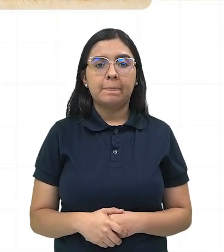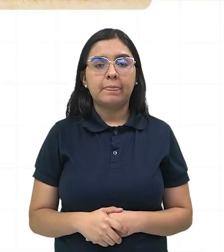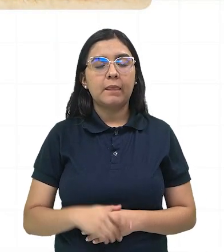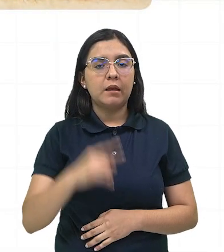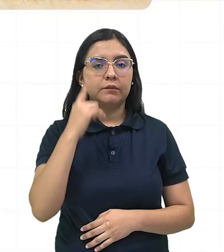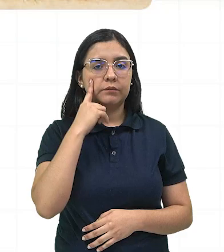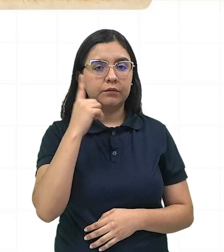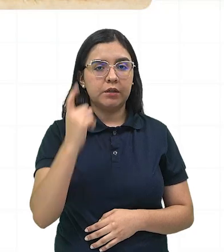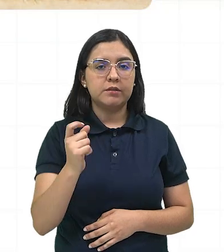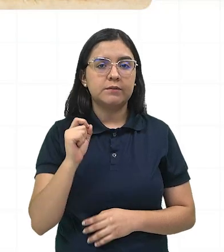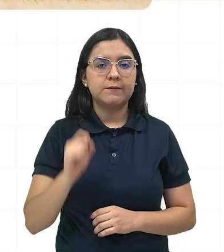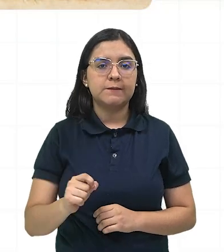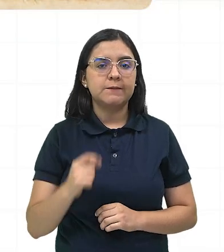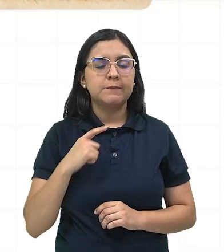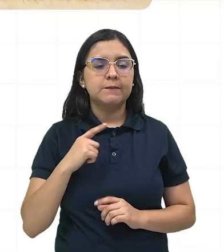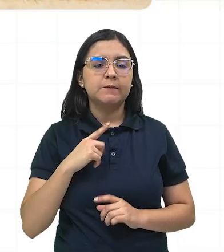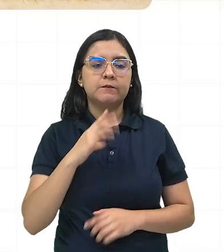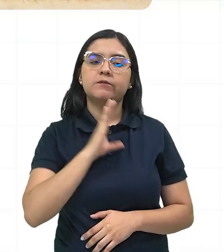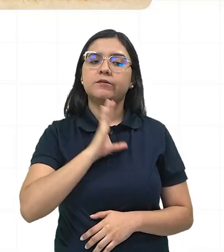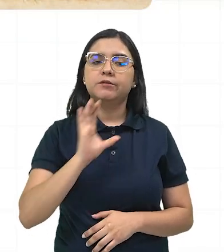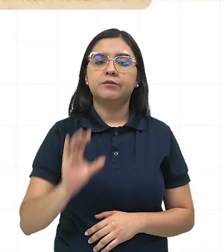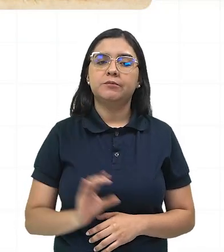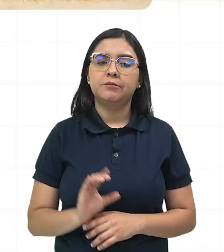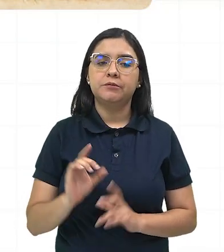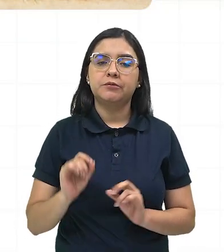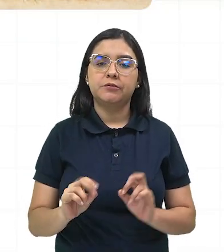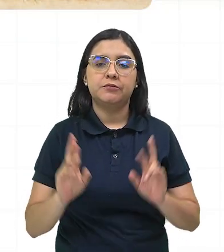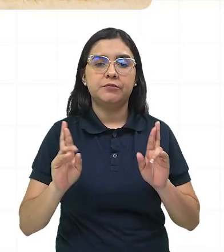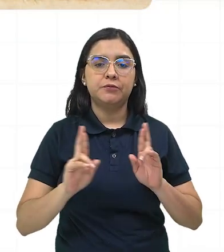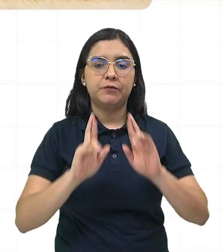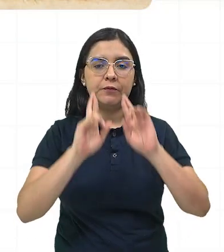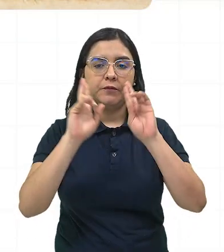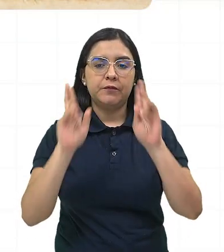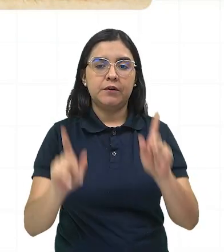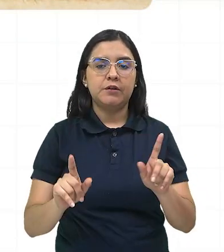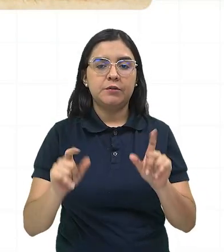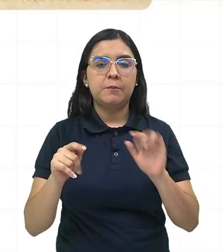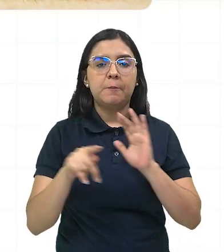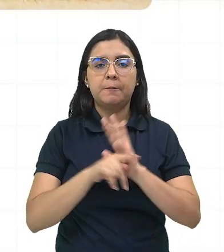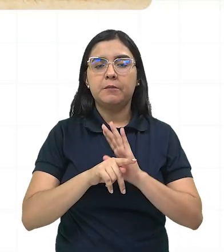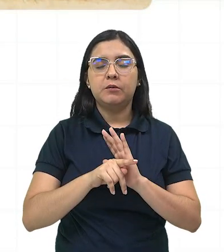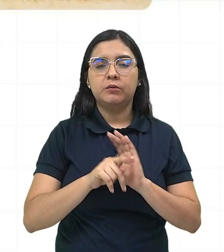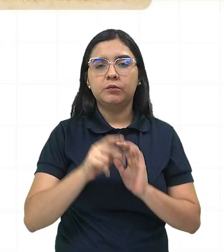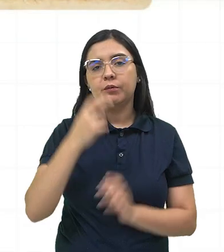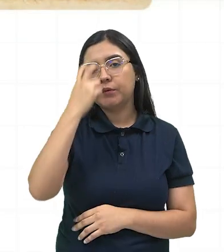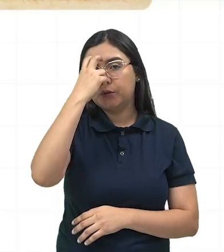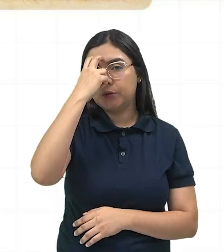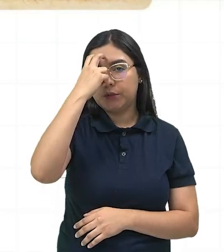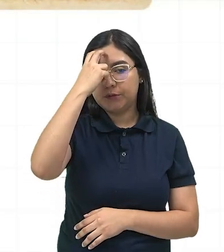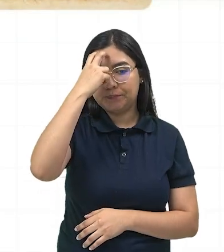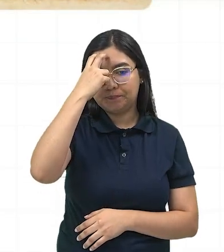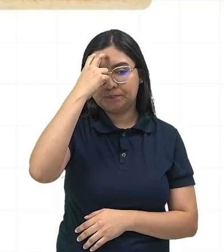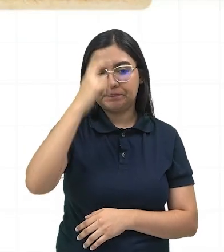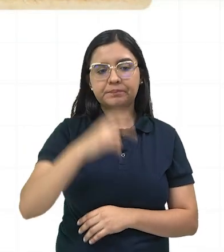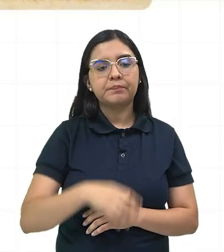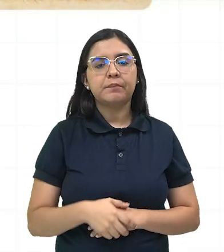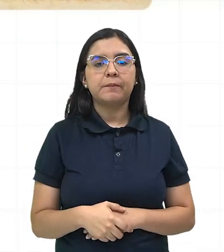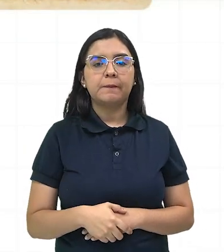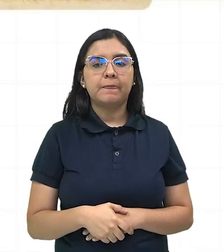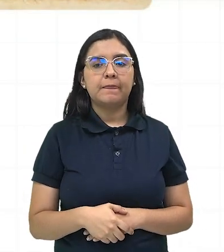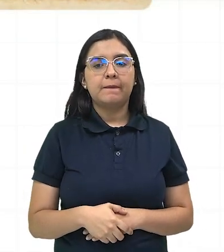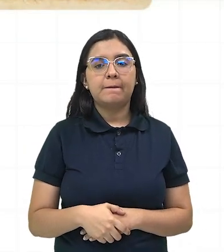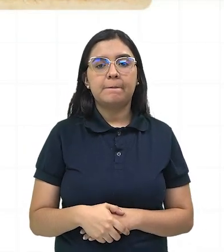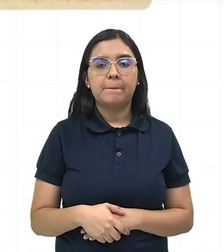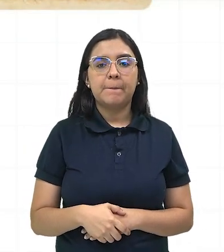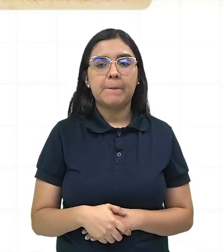bem interessante essa ideia do cristianismo, que diferentemente do hinduísmo, que o